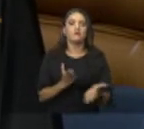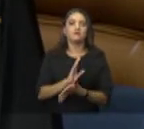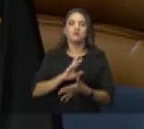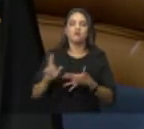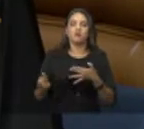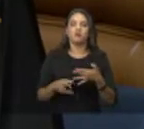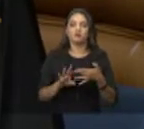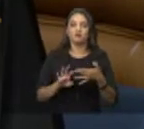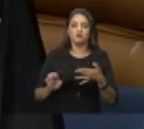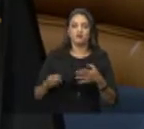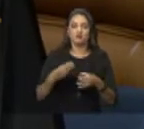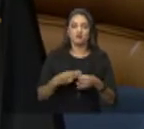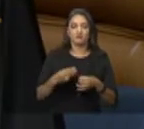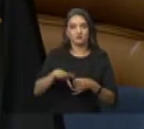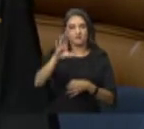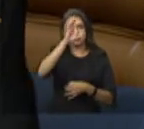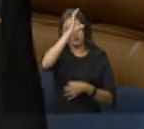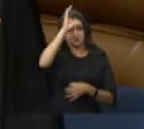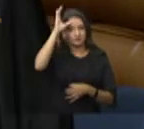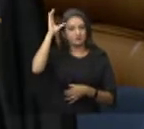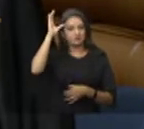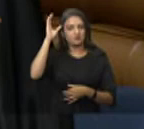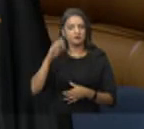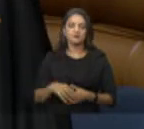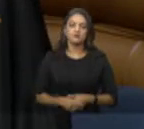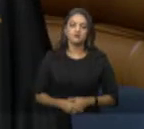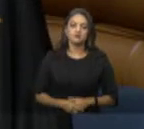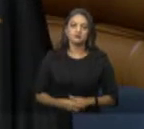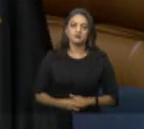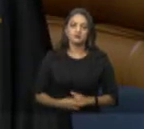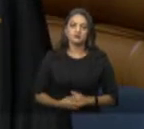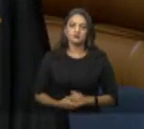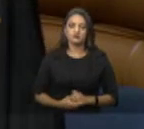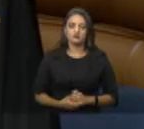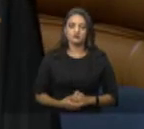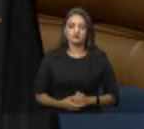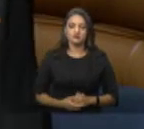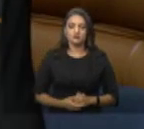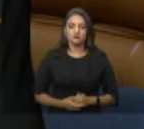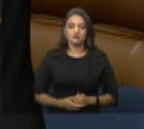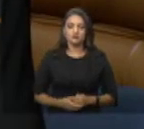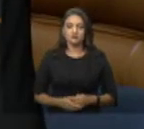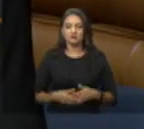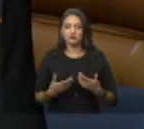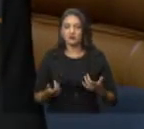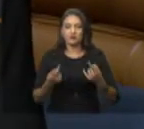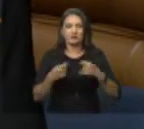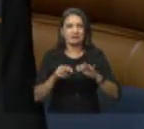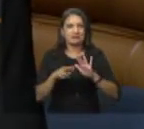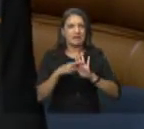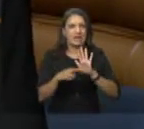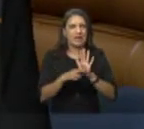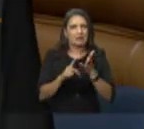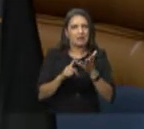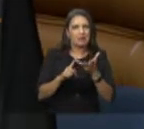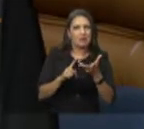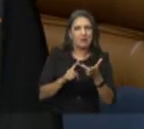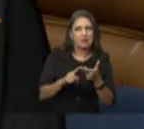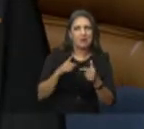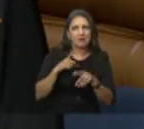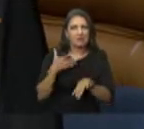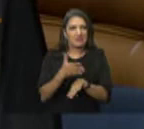interposto pelo Município de Criciúma afastando qualquer tipo de requisito de acesso às creches e a pré-escola